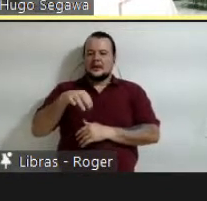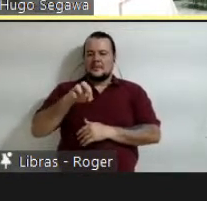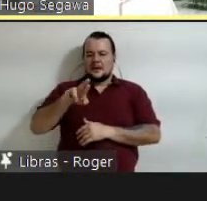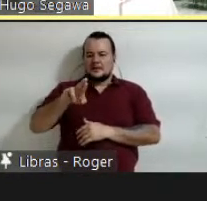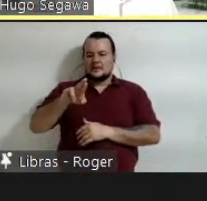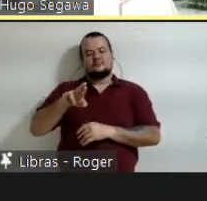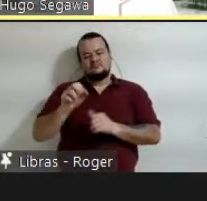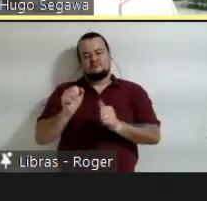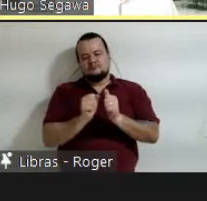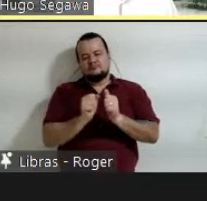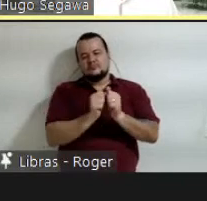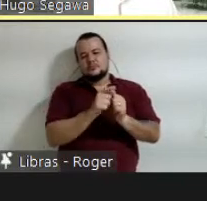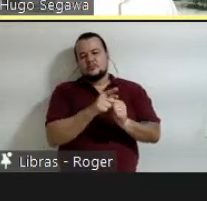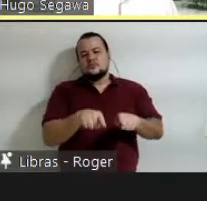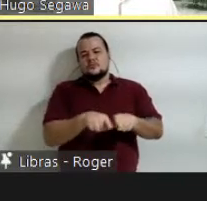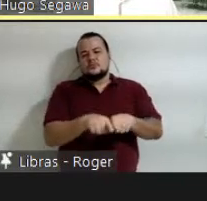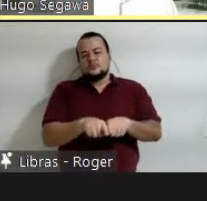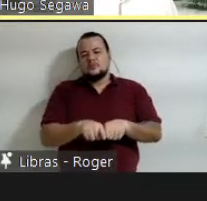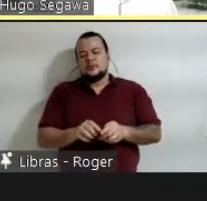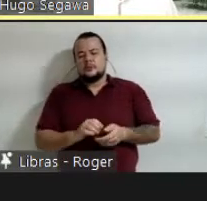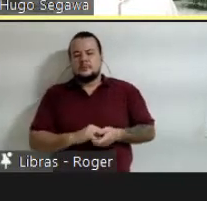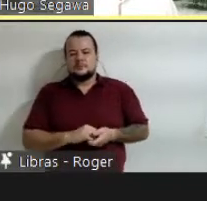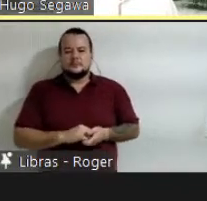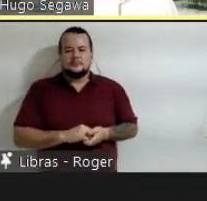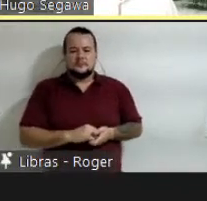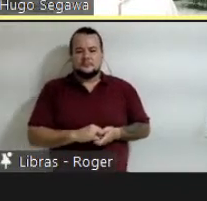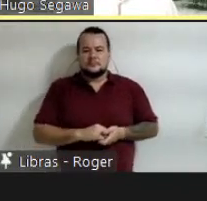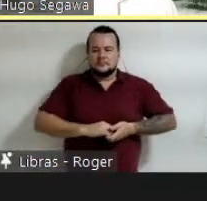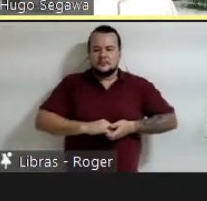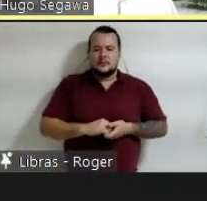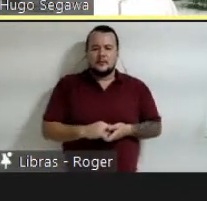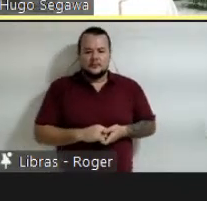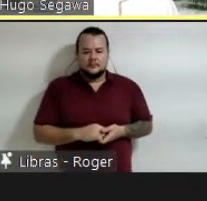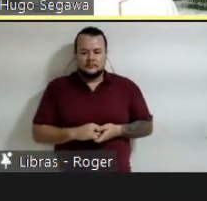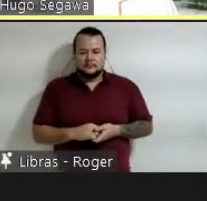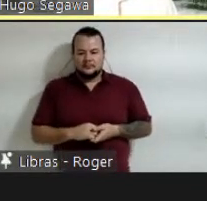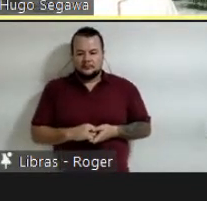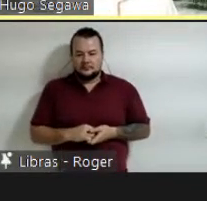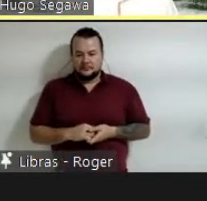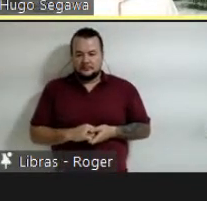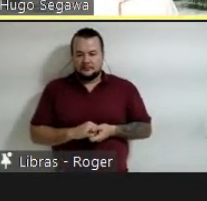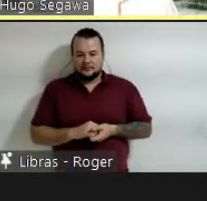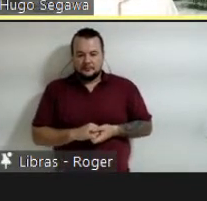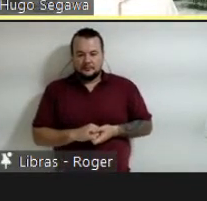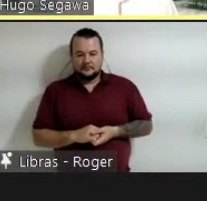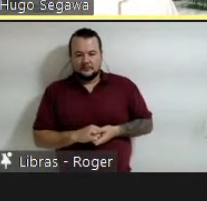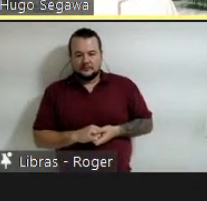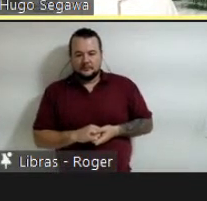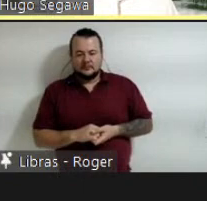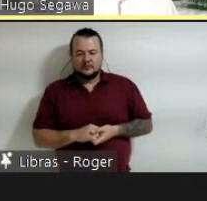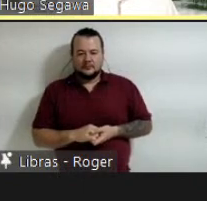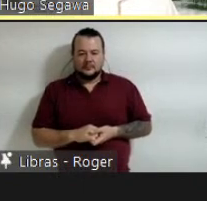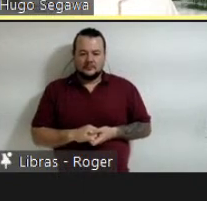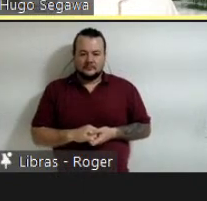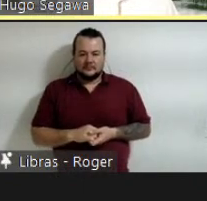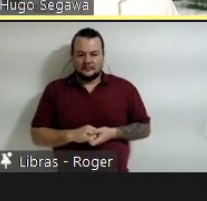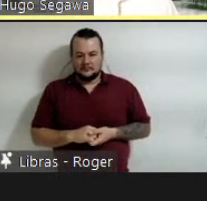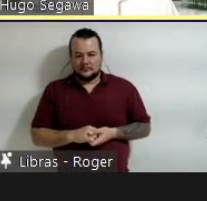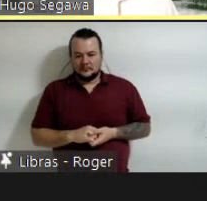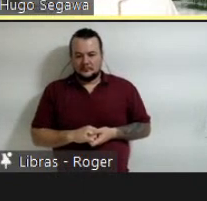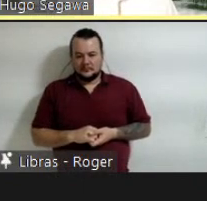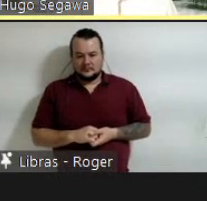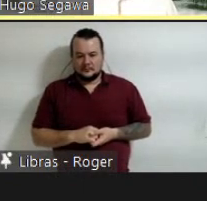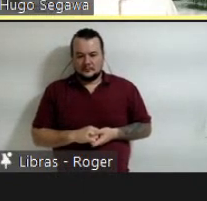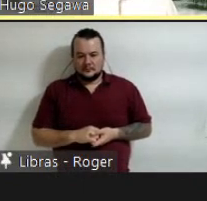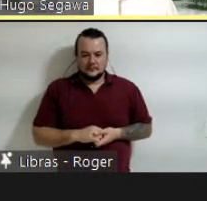quase, entre esse prédio do Alvar Aalto, dá para dar um alôzinho. Esse pilotinho V, né? Que se torna uma outra